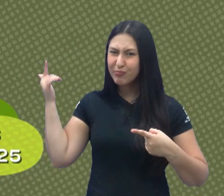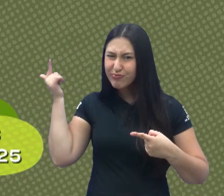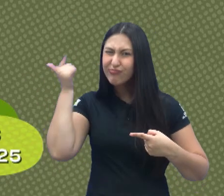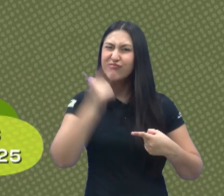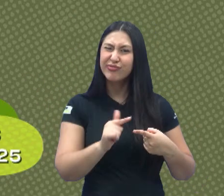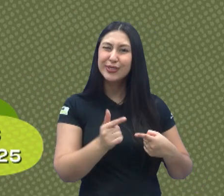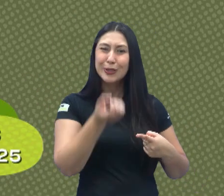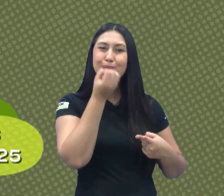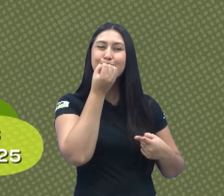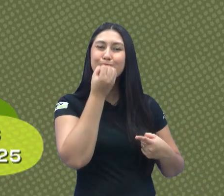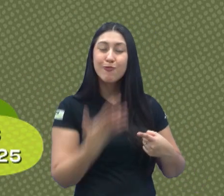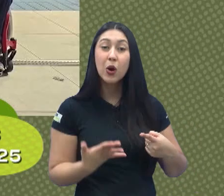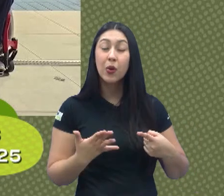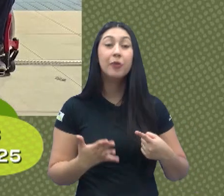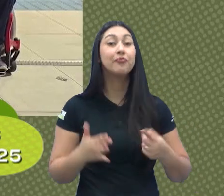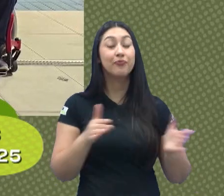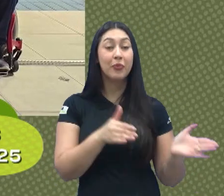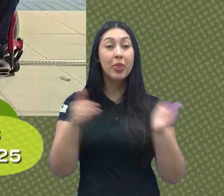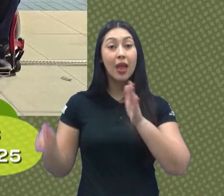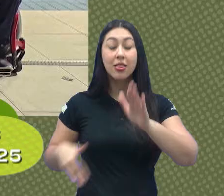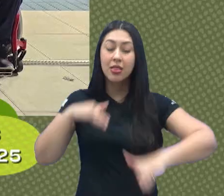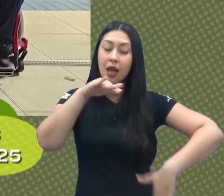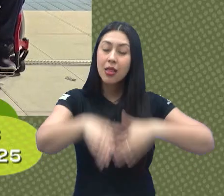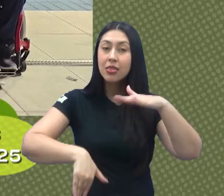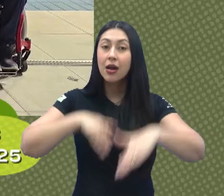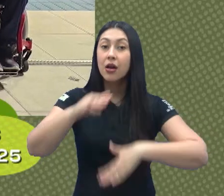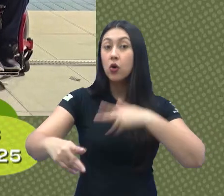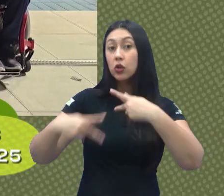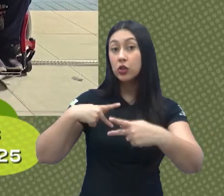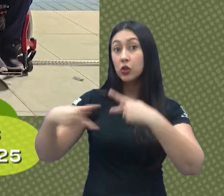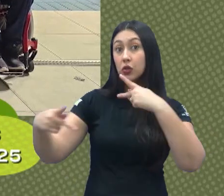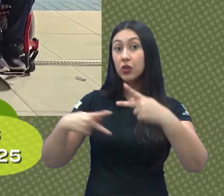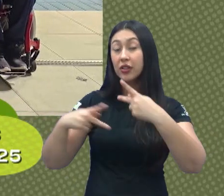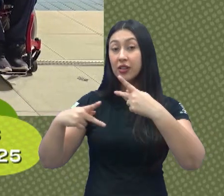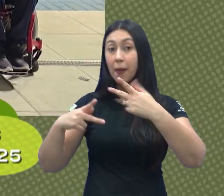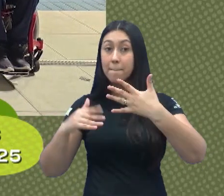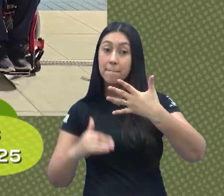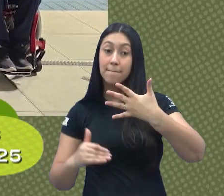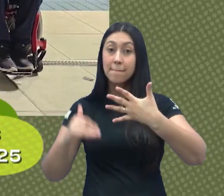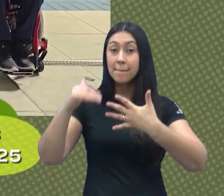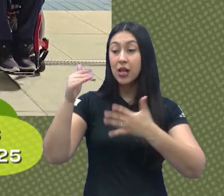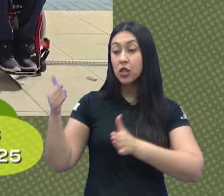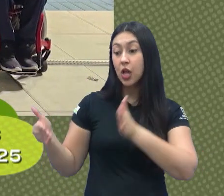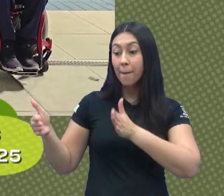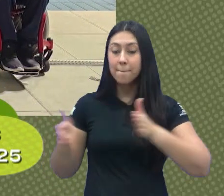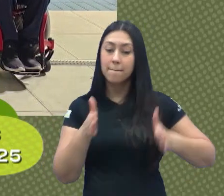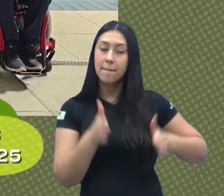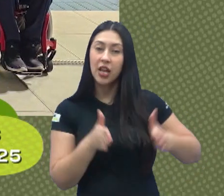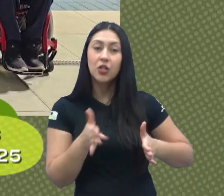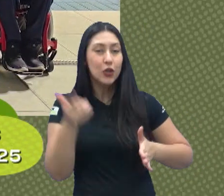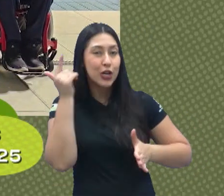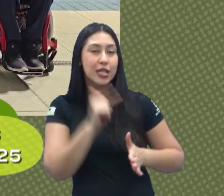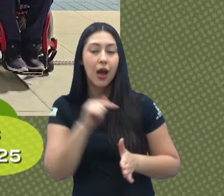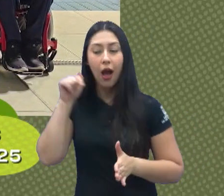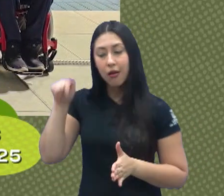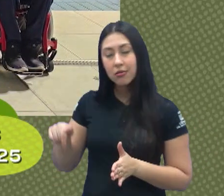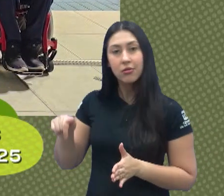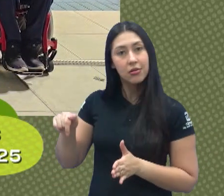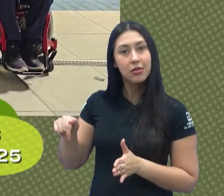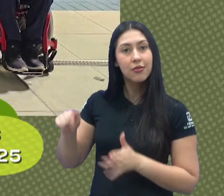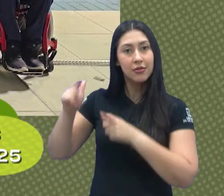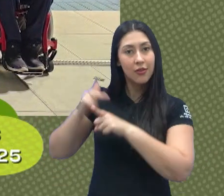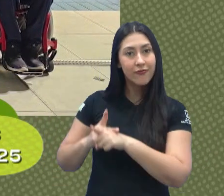da Karina. Já na natação, São José se destacou nas 2 etapas da competição. A primeira, a equipe foi